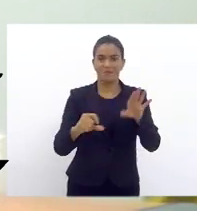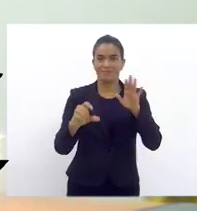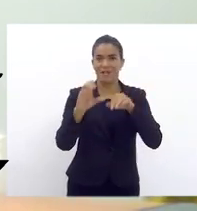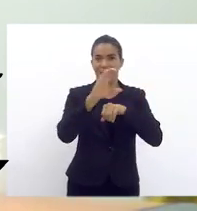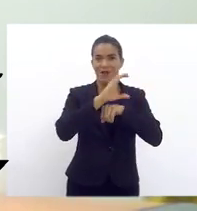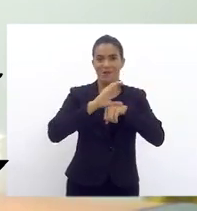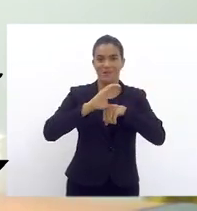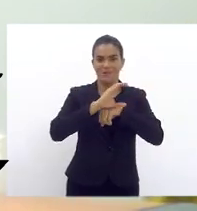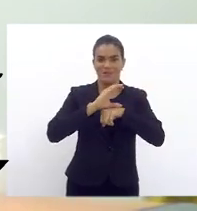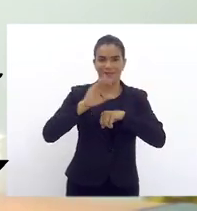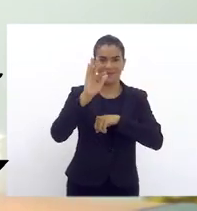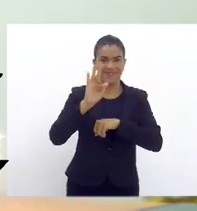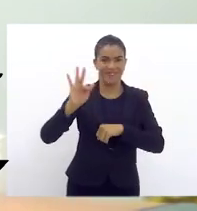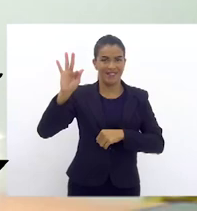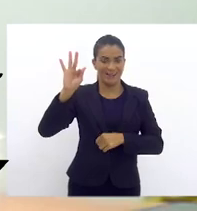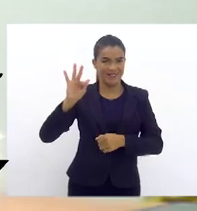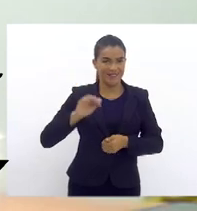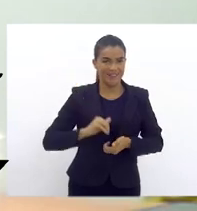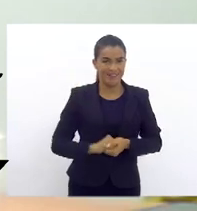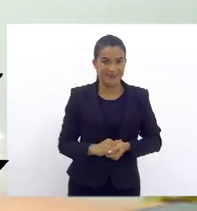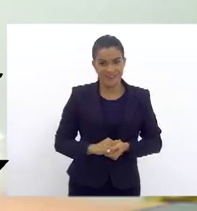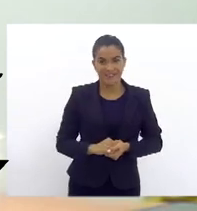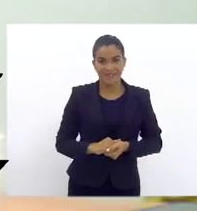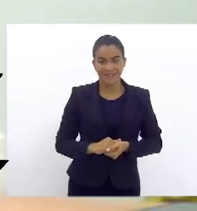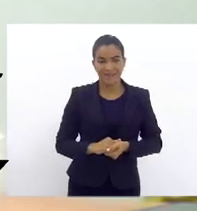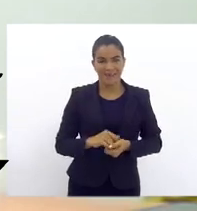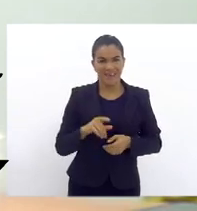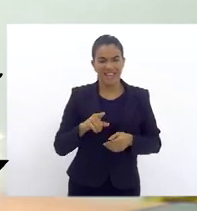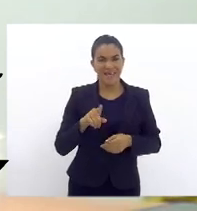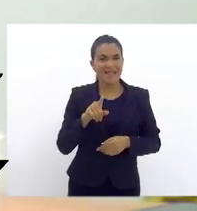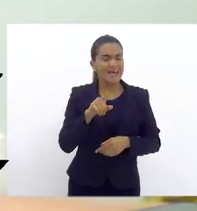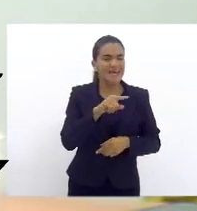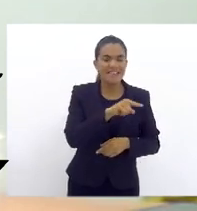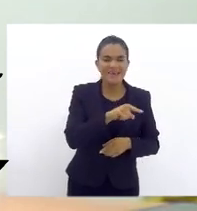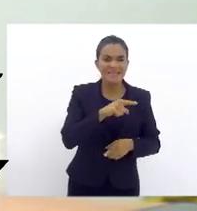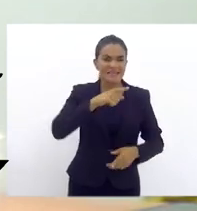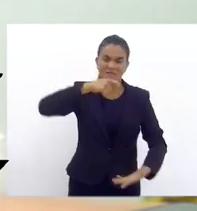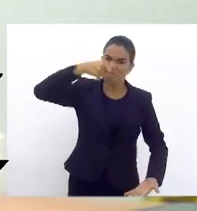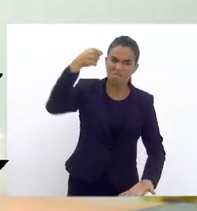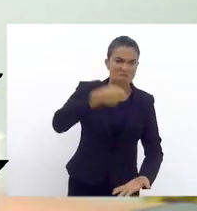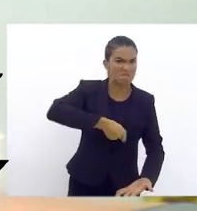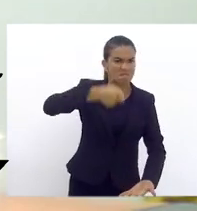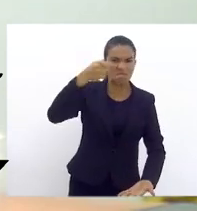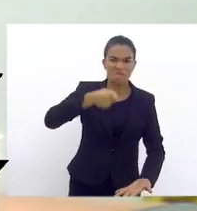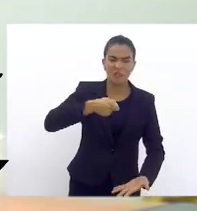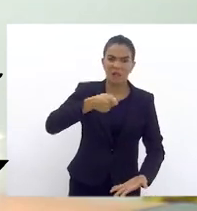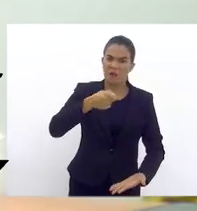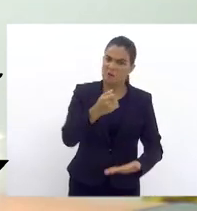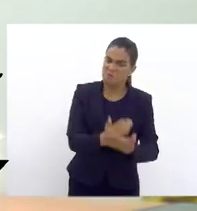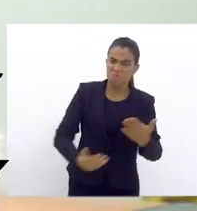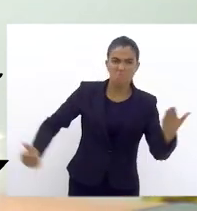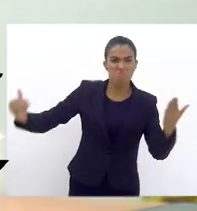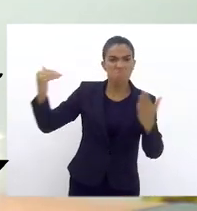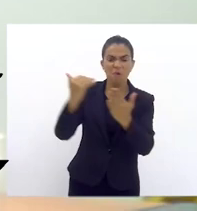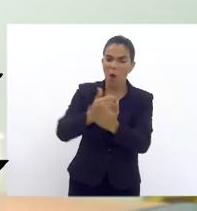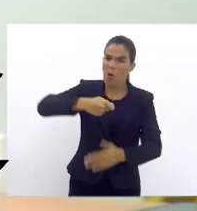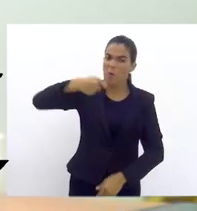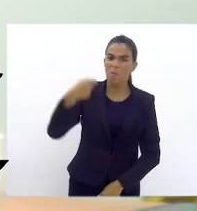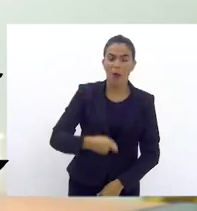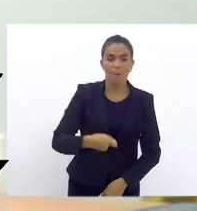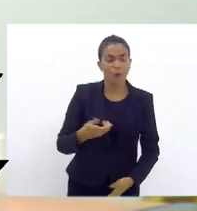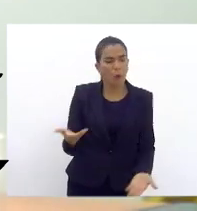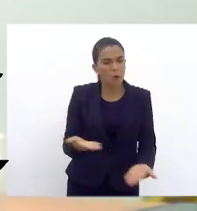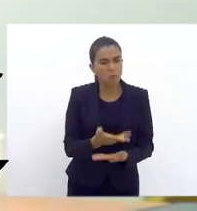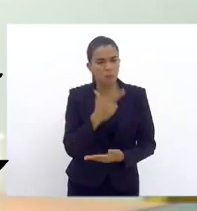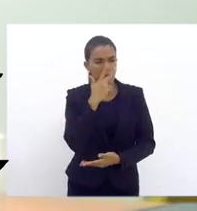Constituição Federal esses extremismos ou radicalismos hoje a gente vive ou temos vivido uma